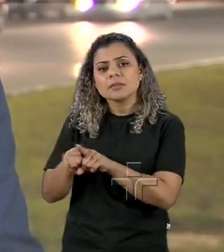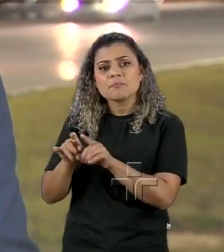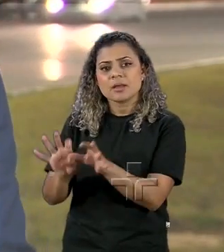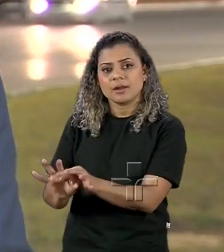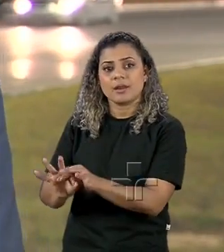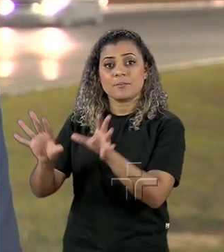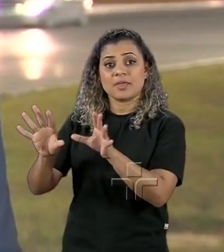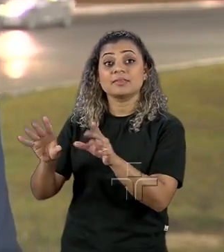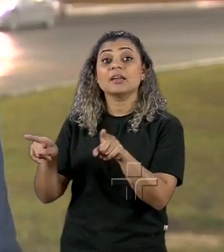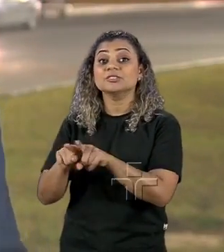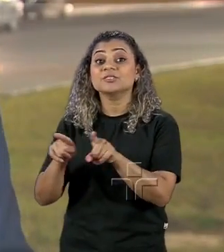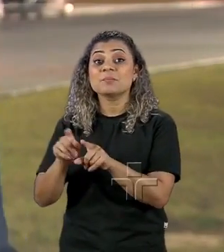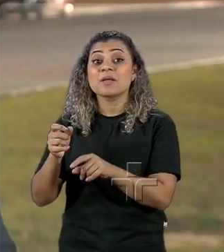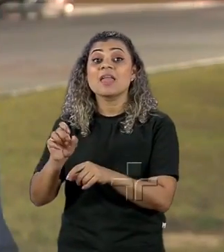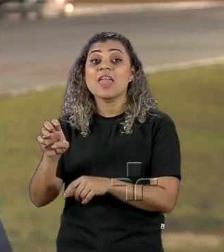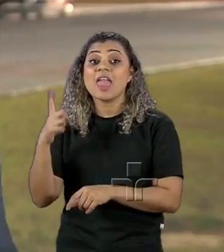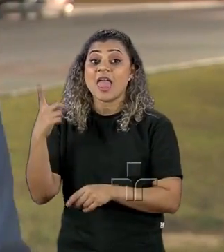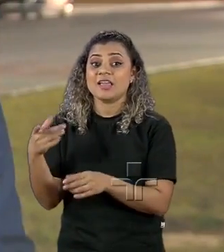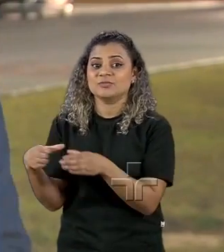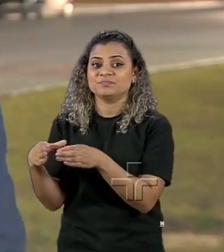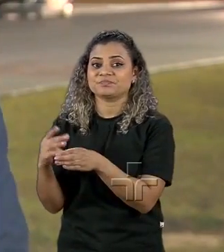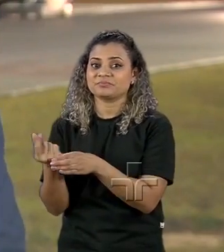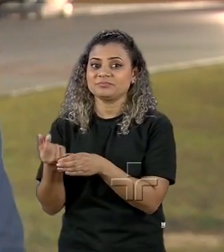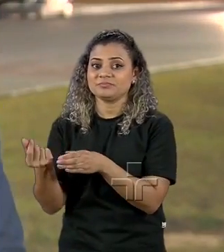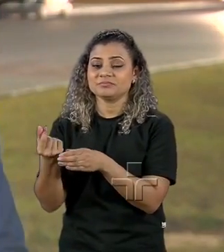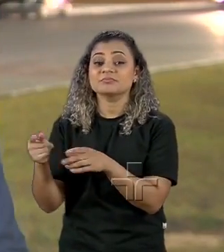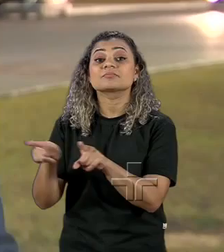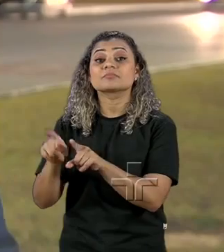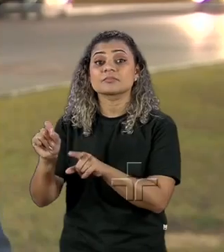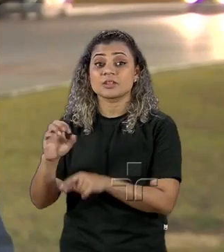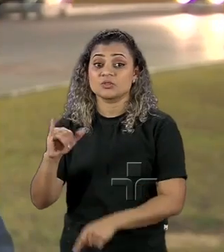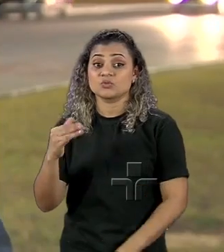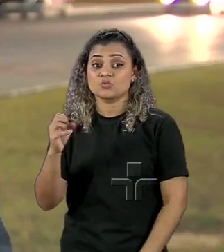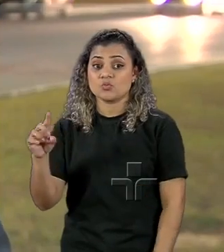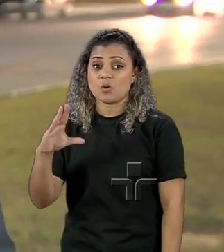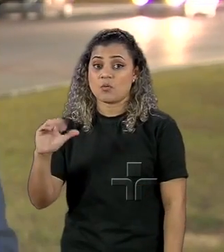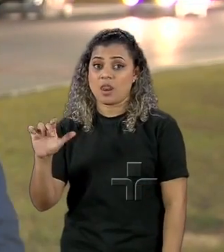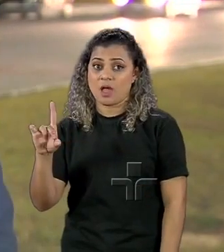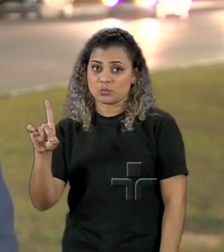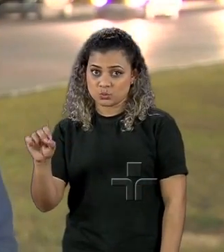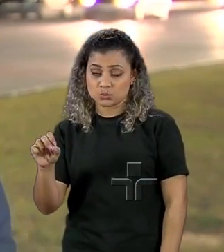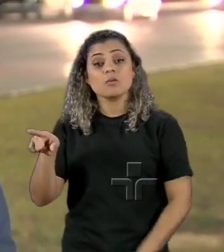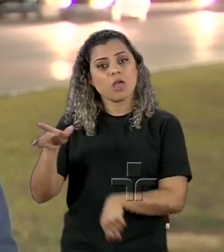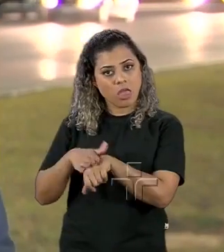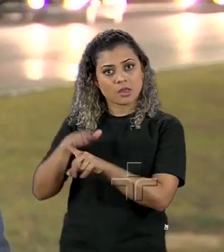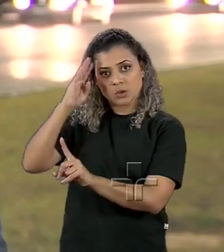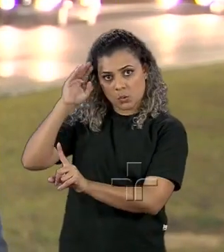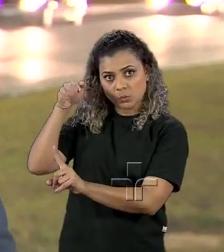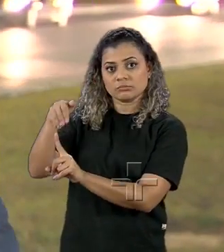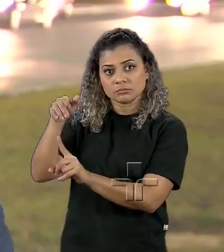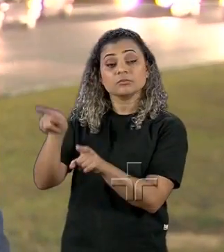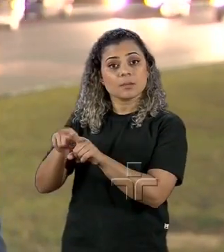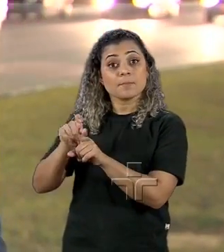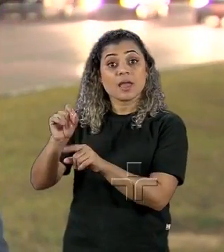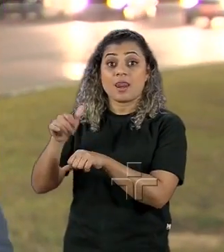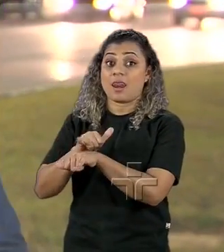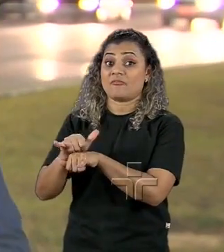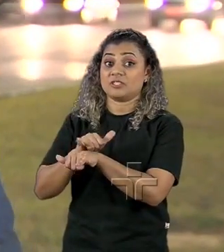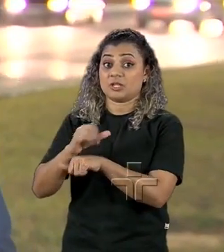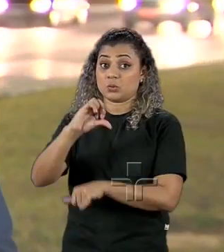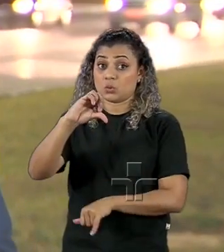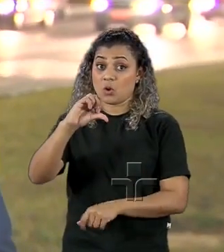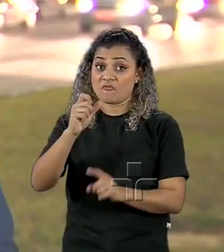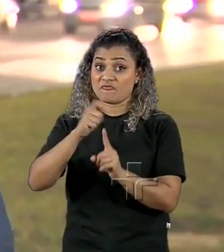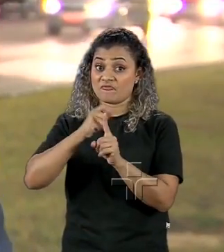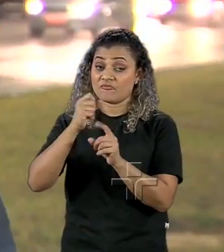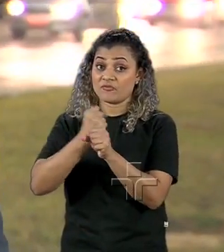ao ex-tesoureiro do Partido Progressista, João Cláudio Genú. Ele foi condenado na Lava Jato a 9 anos e